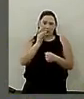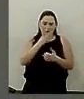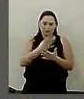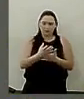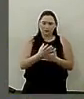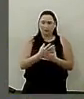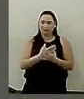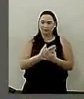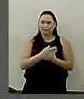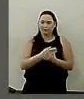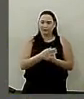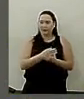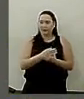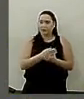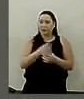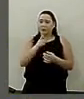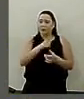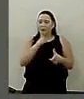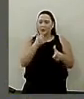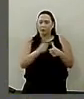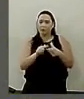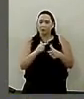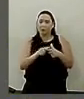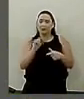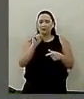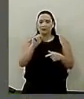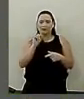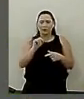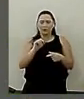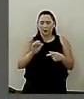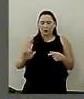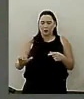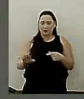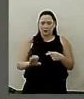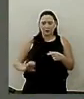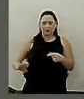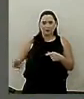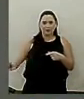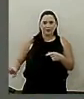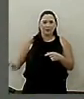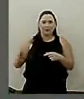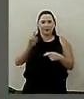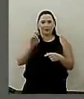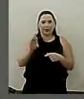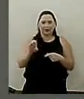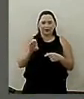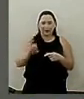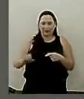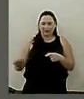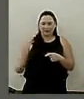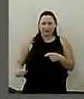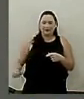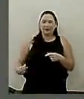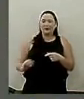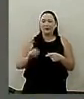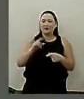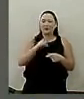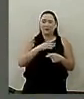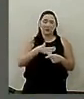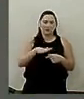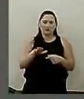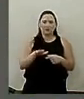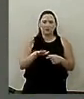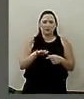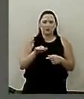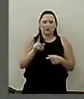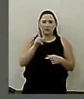carro. Mas ele tinha um problema na marcha ré que irritava qualquer pessoa. Ele não gostava